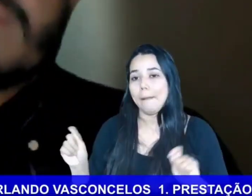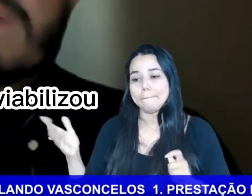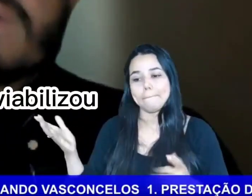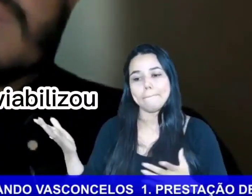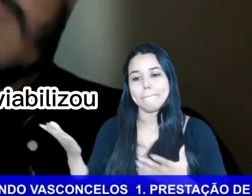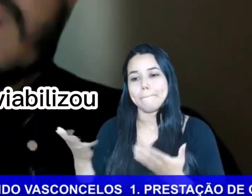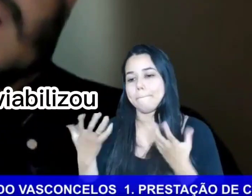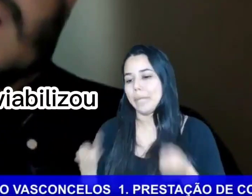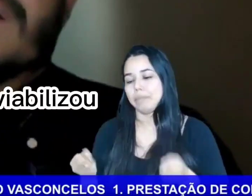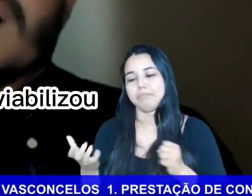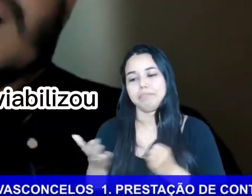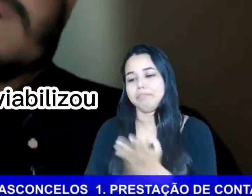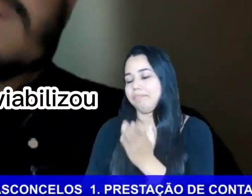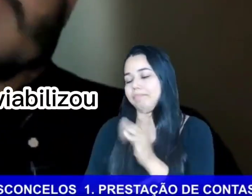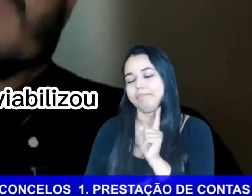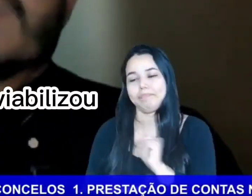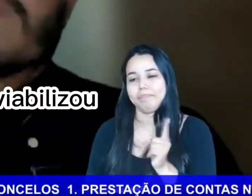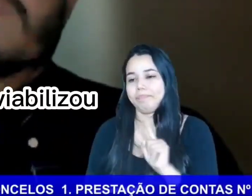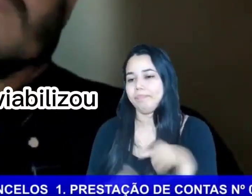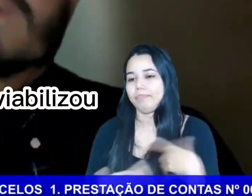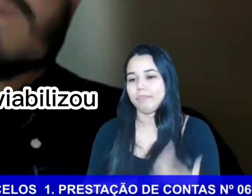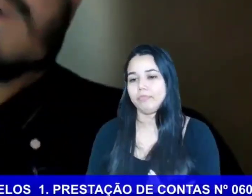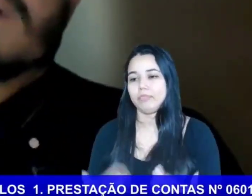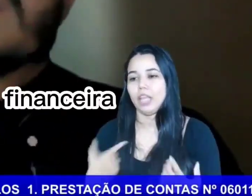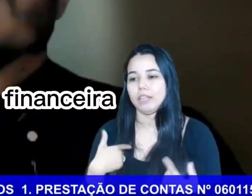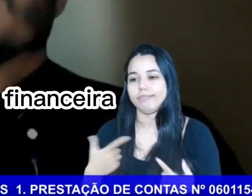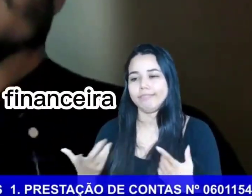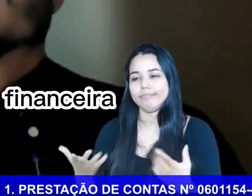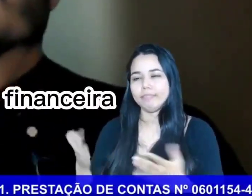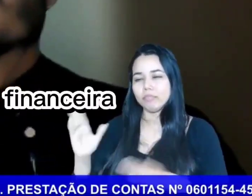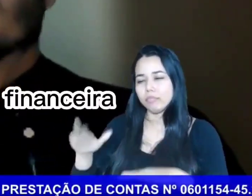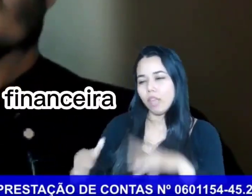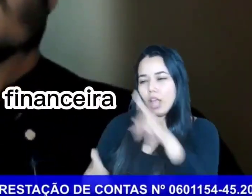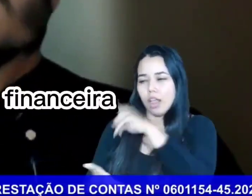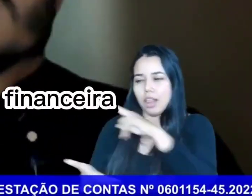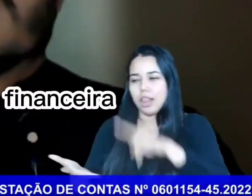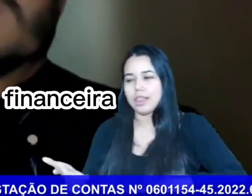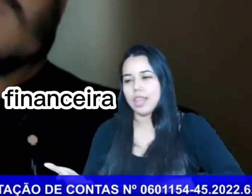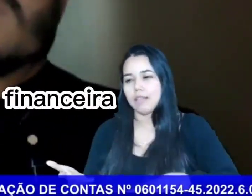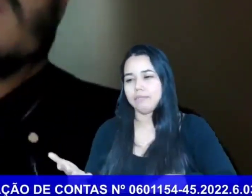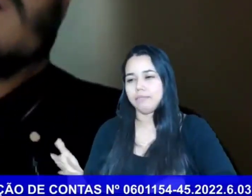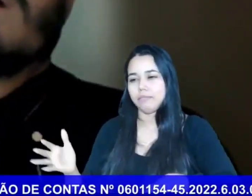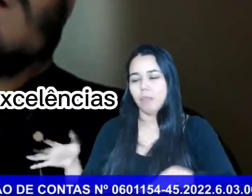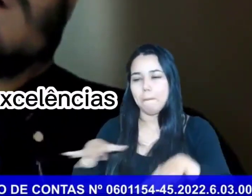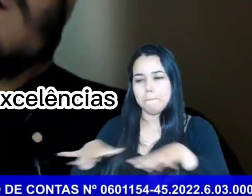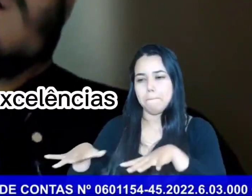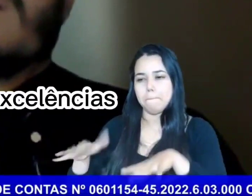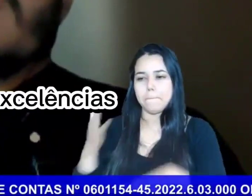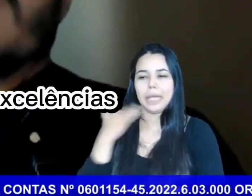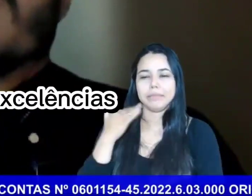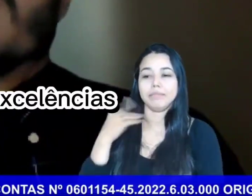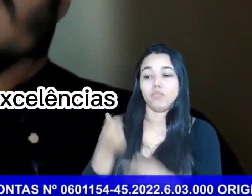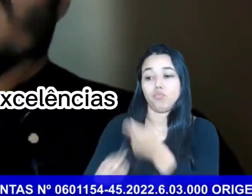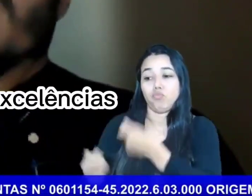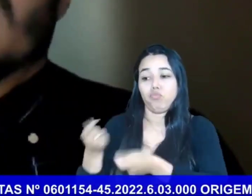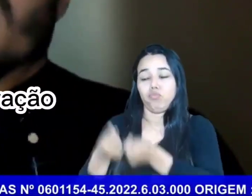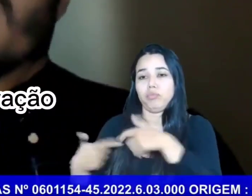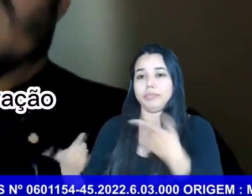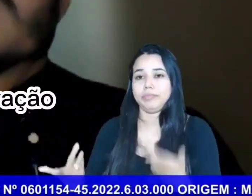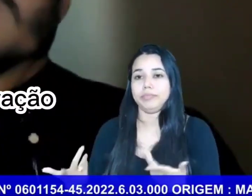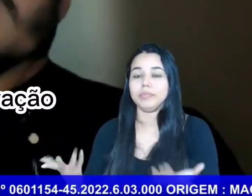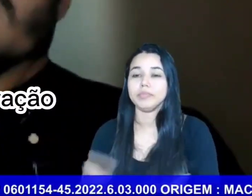desaprovação na medida em que não inviabilizou a análise da movimentação financeira. Com essas considerações,